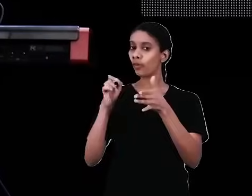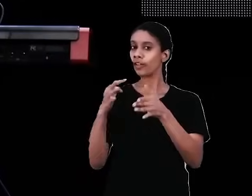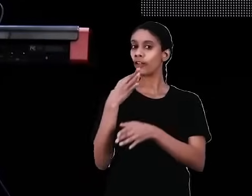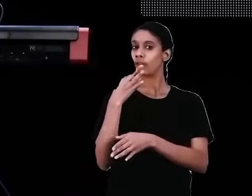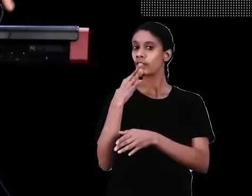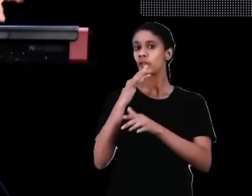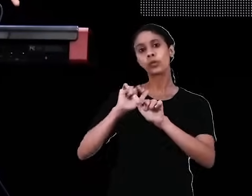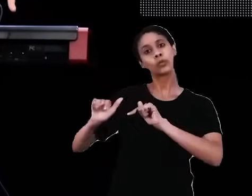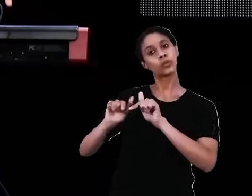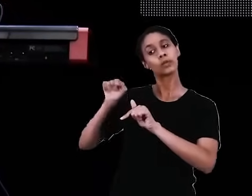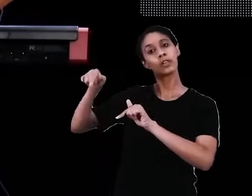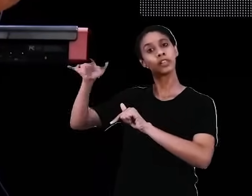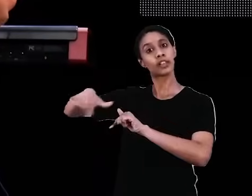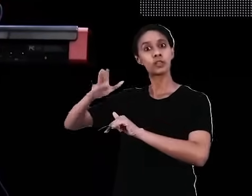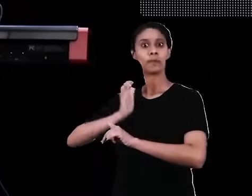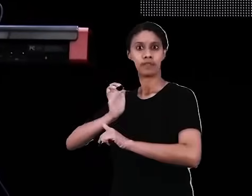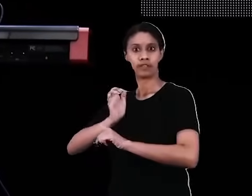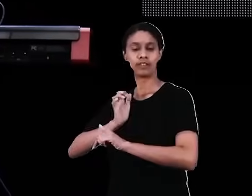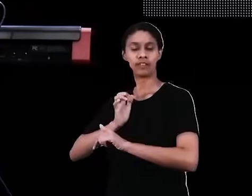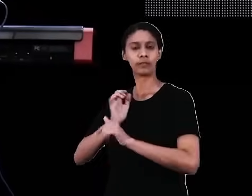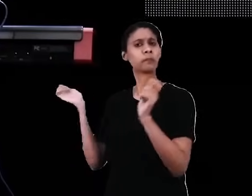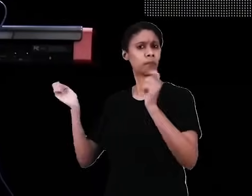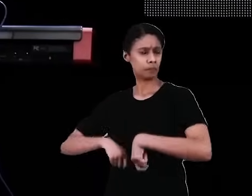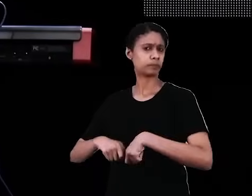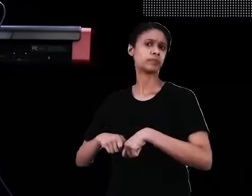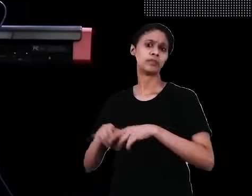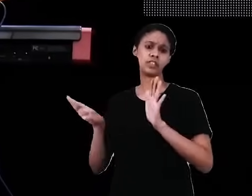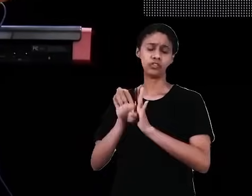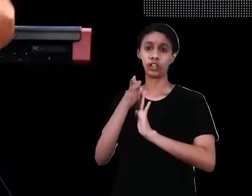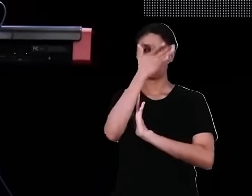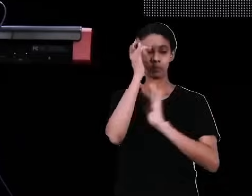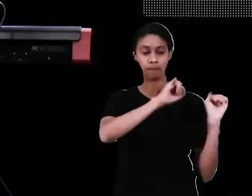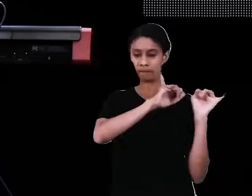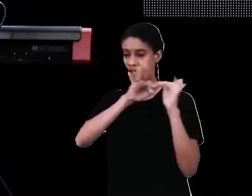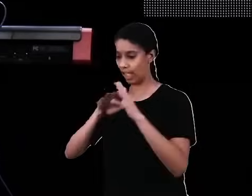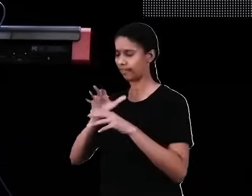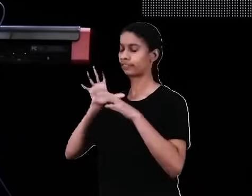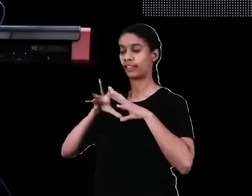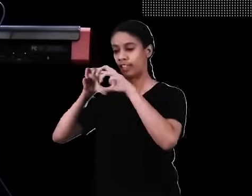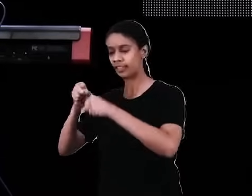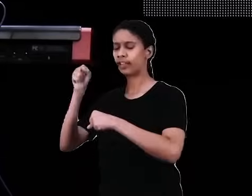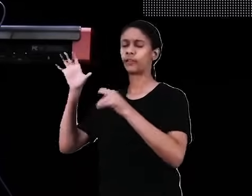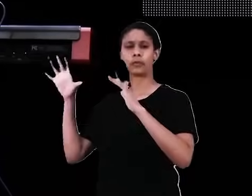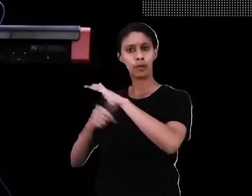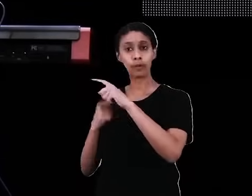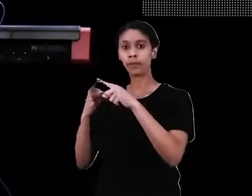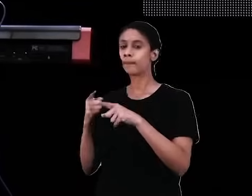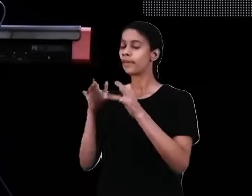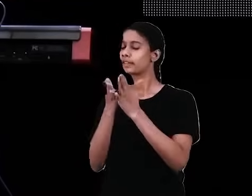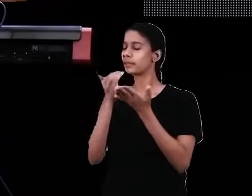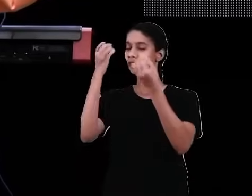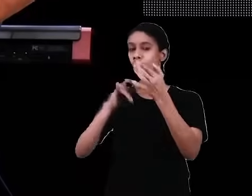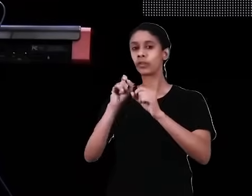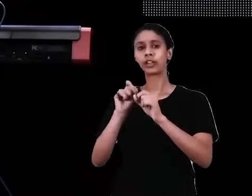os trabalhadores de Nabal. E nesse momento ele poderia ter vindo com os seus valentes, atacado, roubado. Mas a Bíblia diz que ele não fez isso. Ele